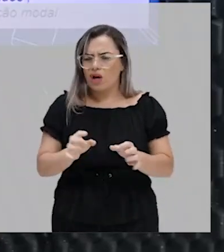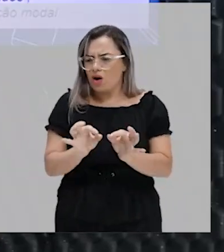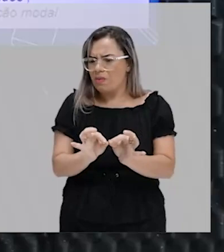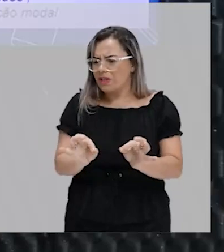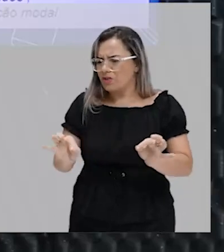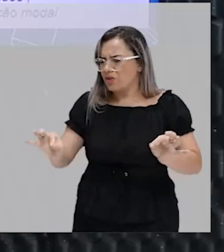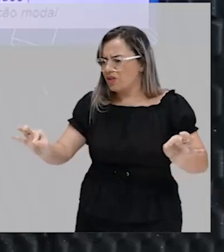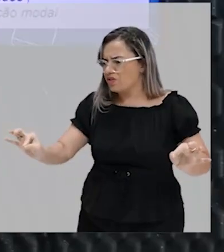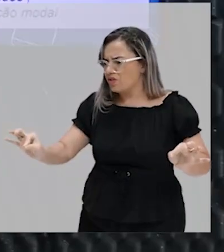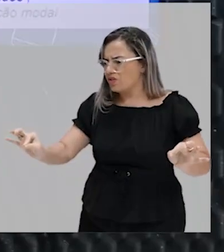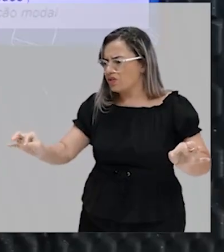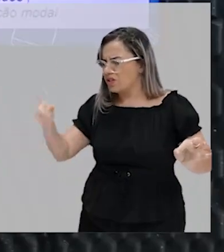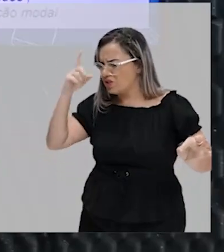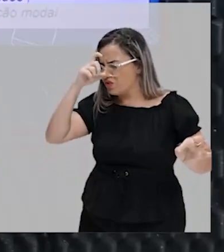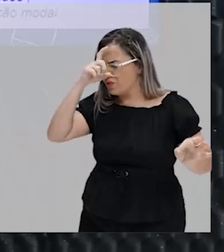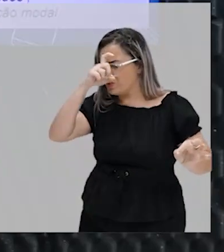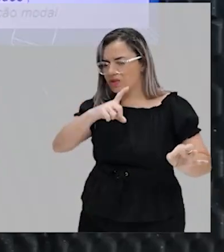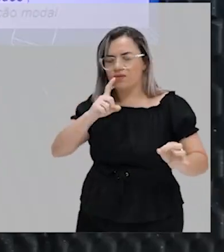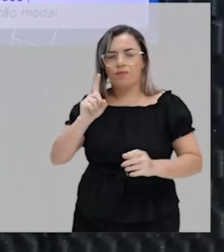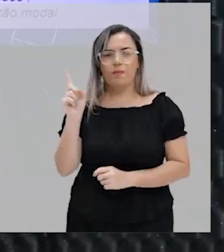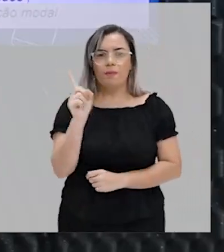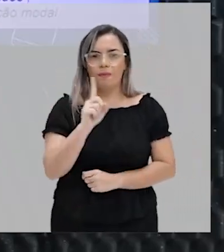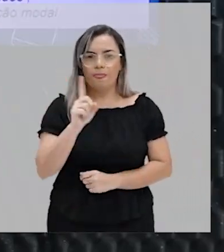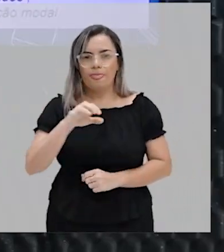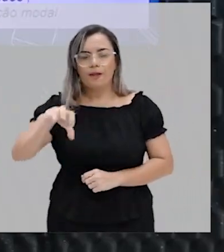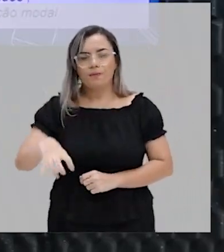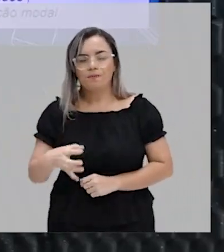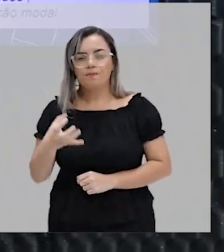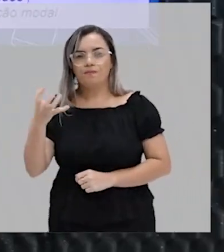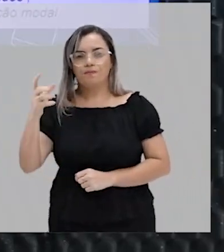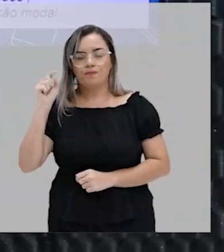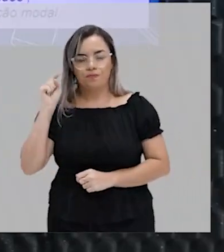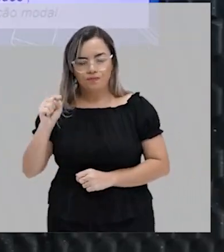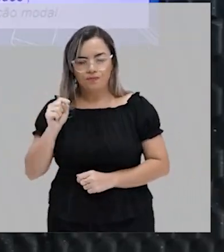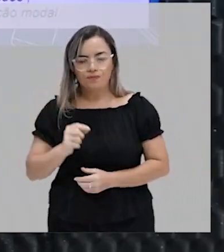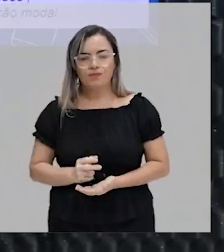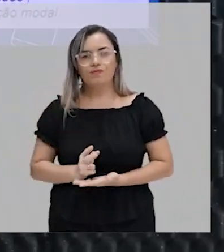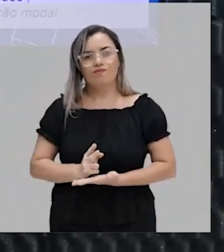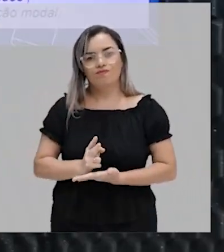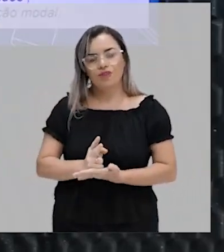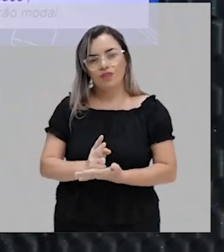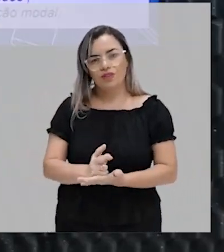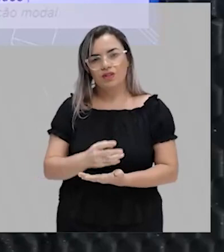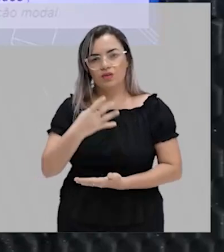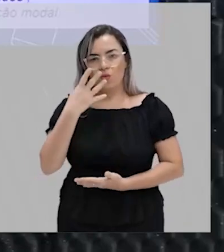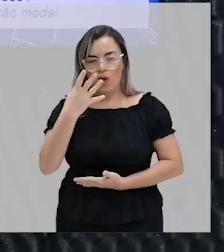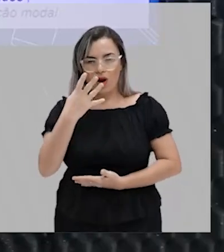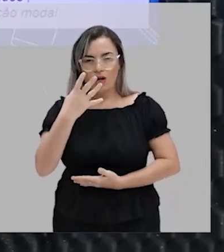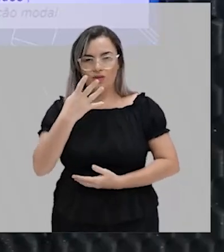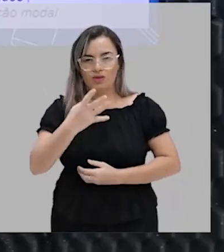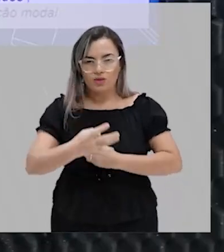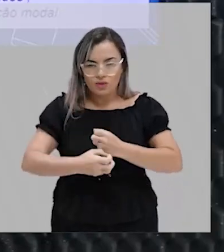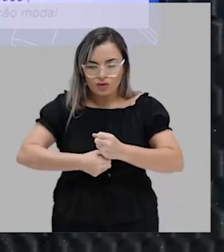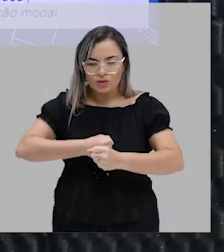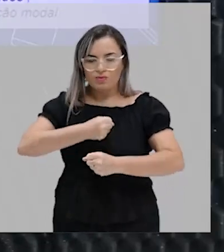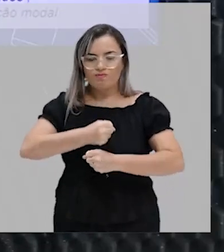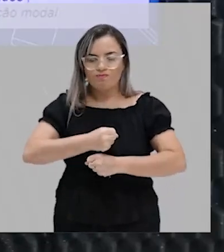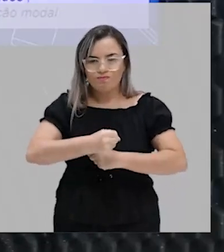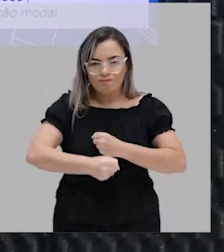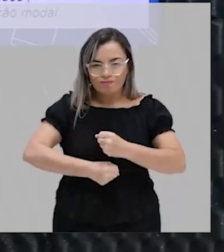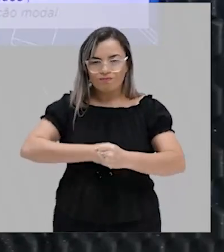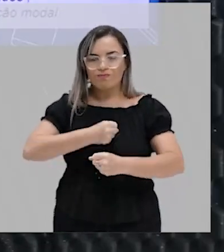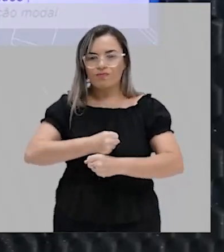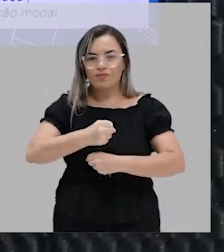universidade saiu de lugar, saiu andando? Não, galera. O que aconteceu foi que, durante esses 4 anos, a população aumentou em número,